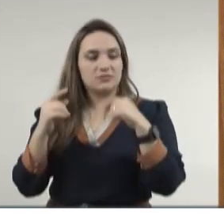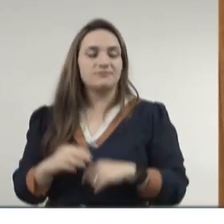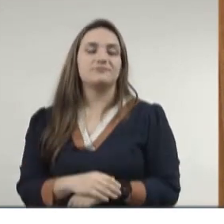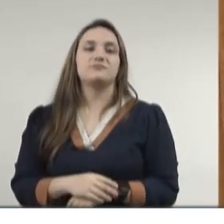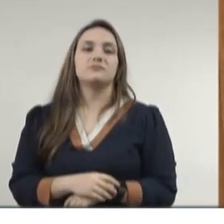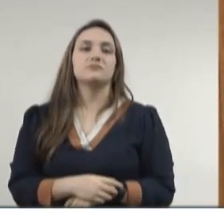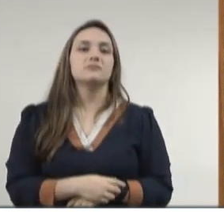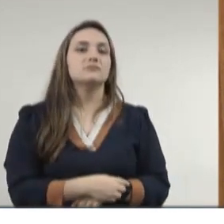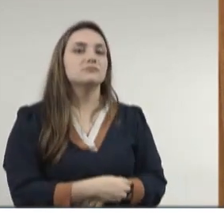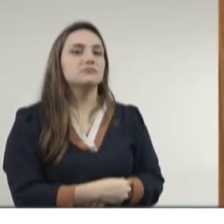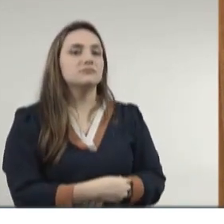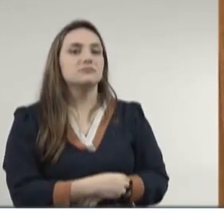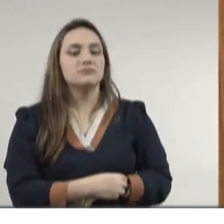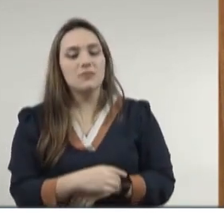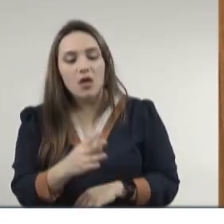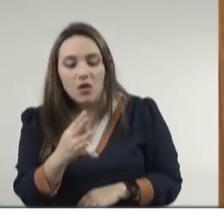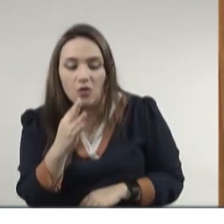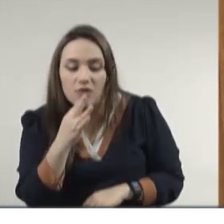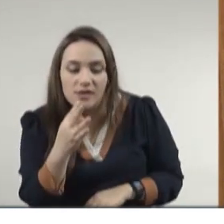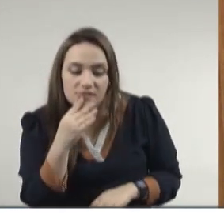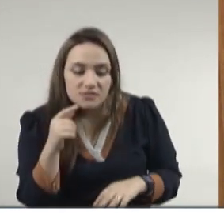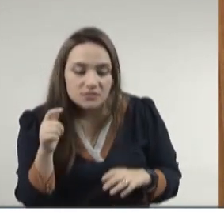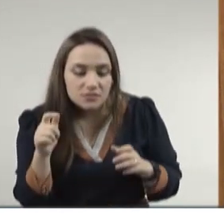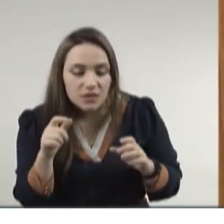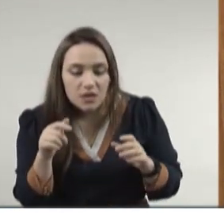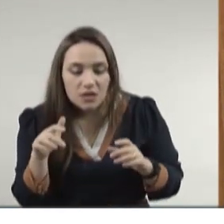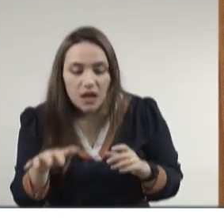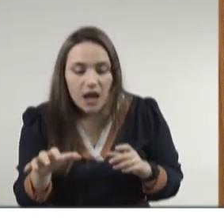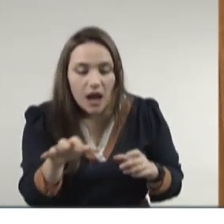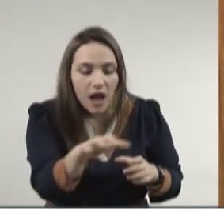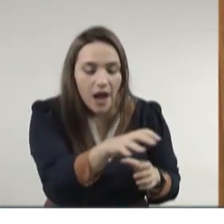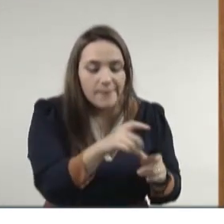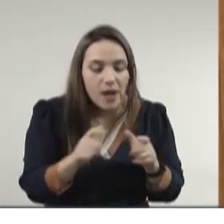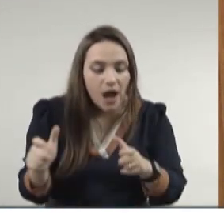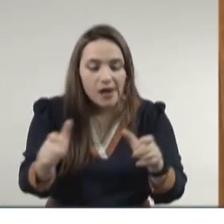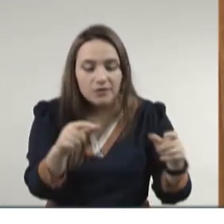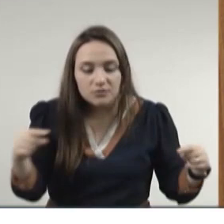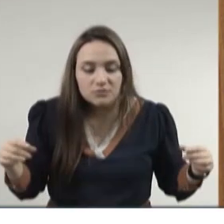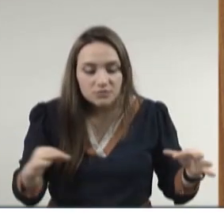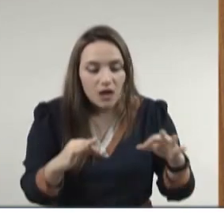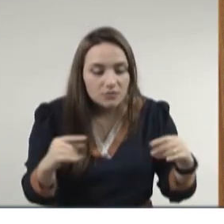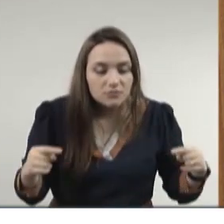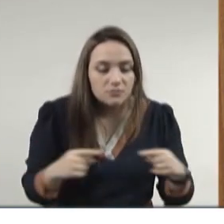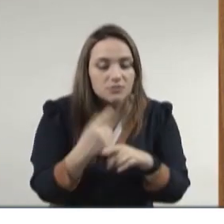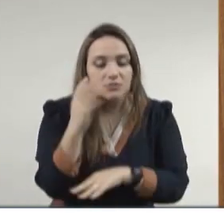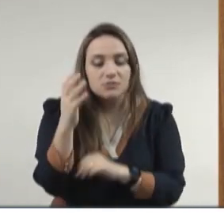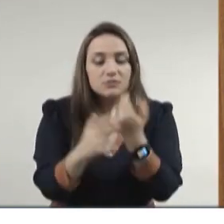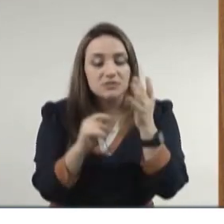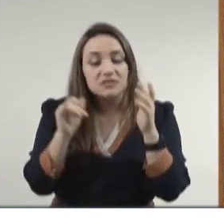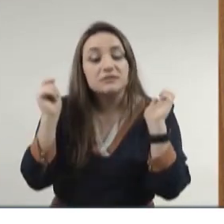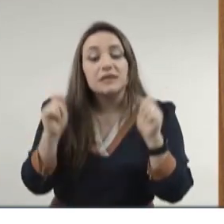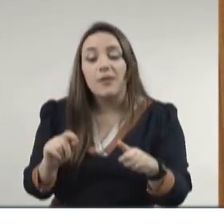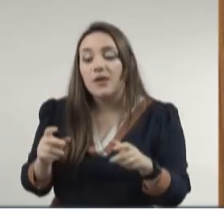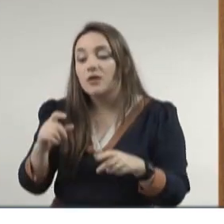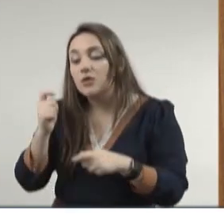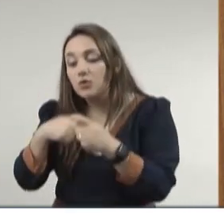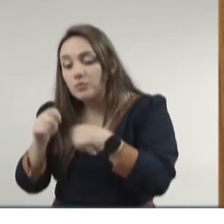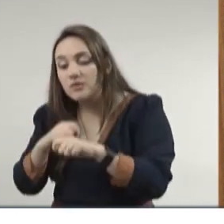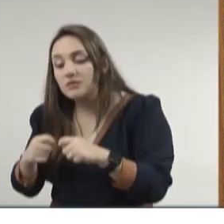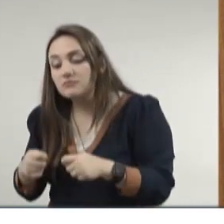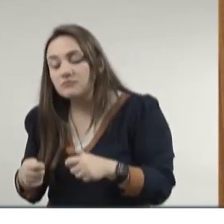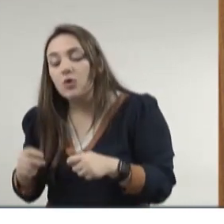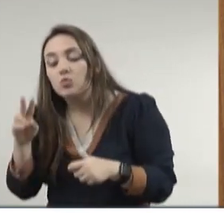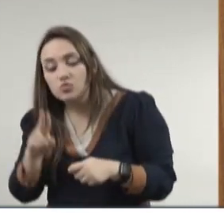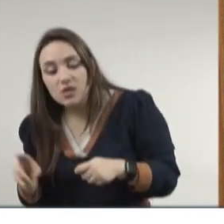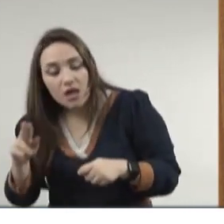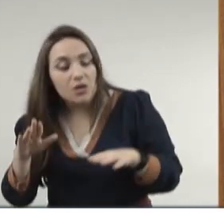as particularidades locais e identifique as áreas aptas para exploração econômica e as áreas que devam